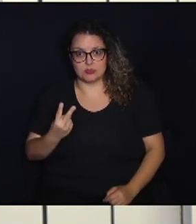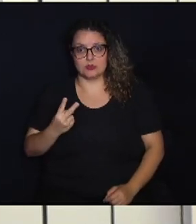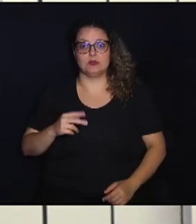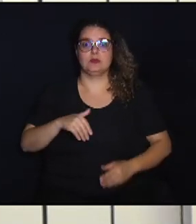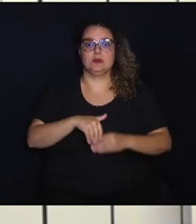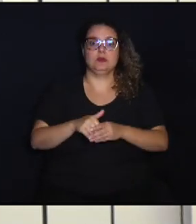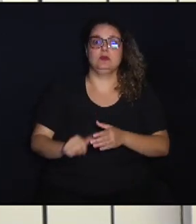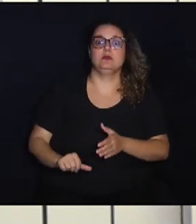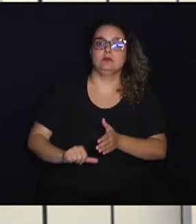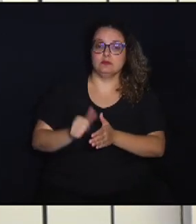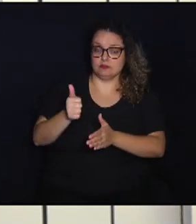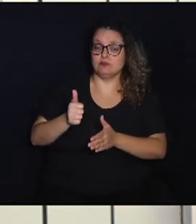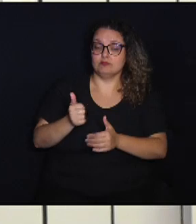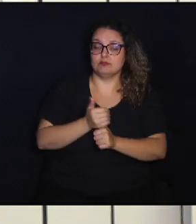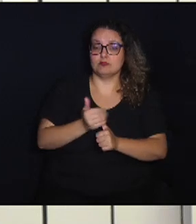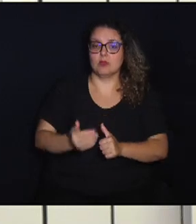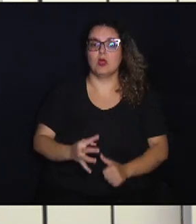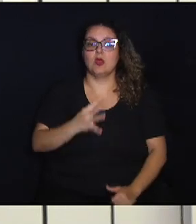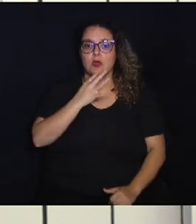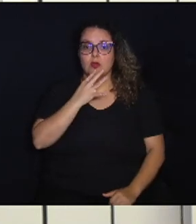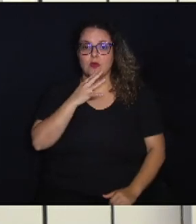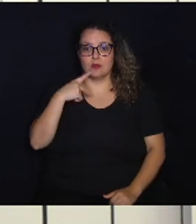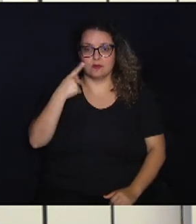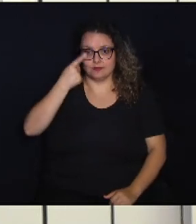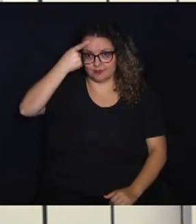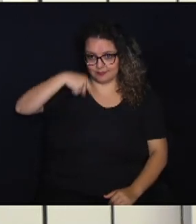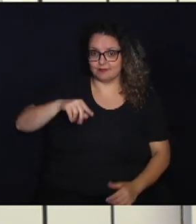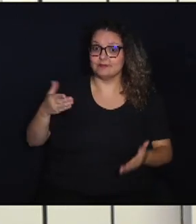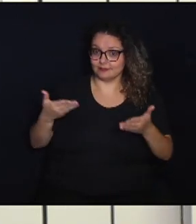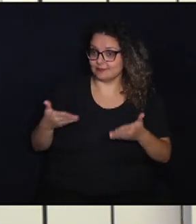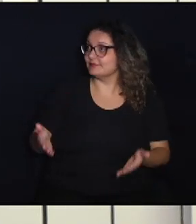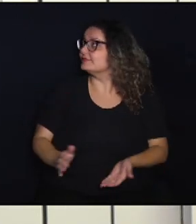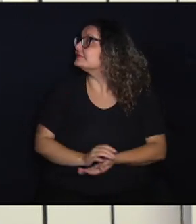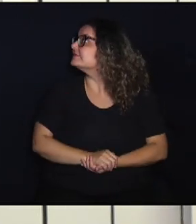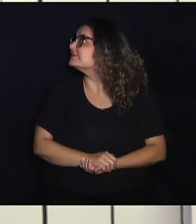mandato. Conheça o vereador no perfil de hoje.